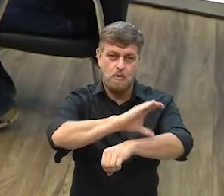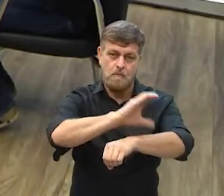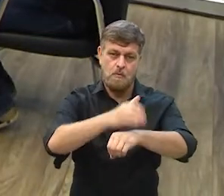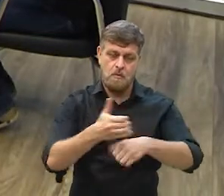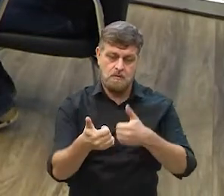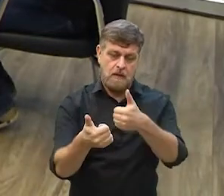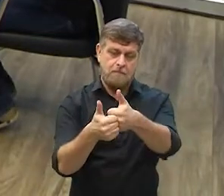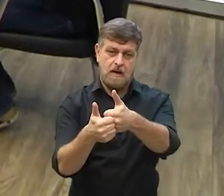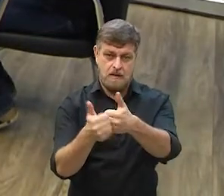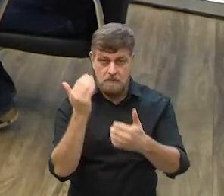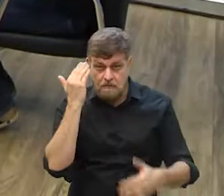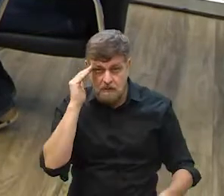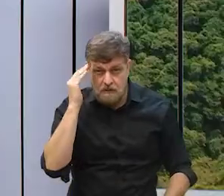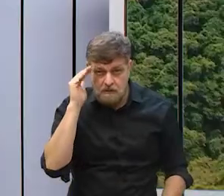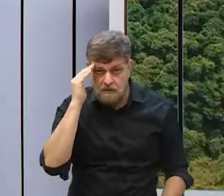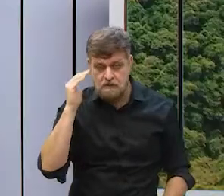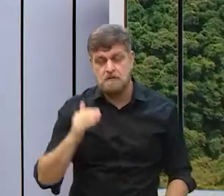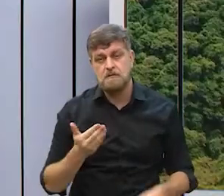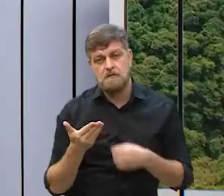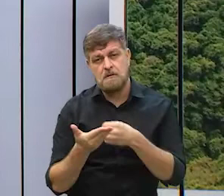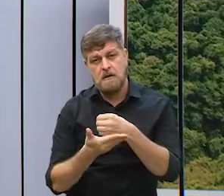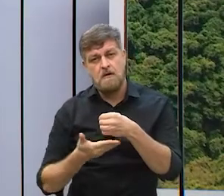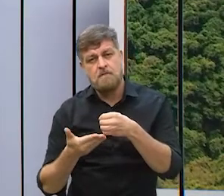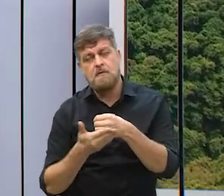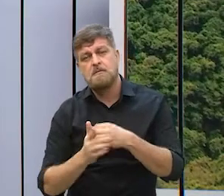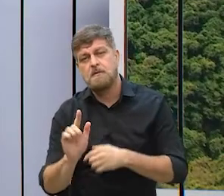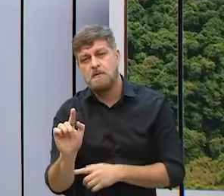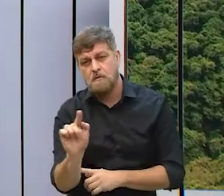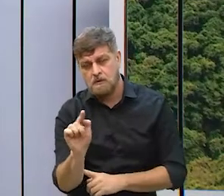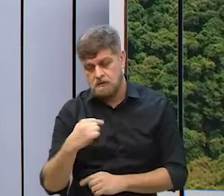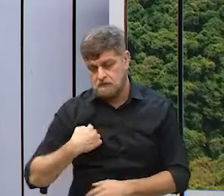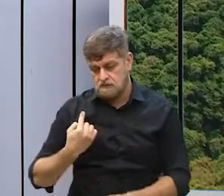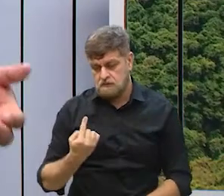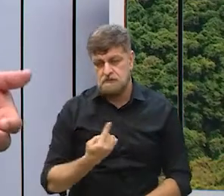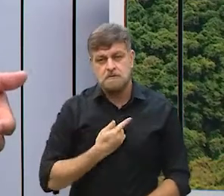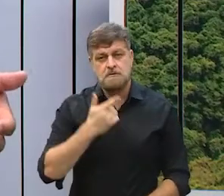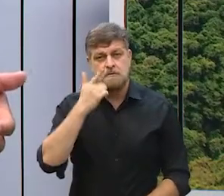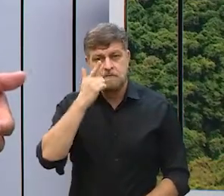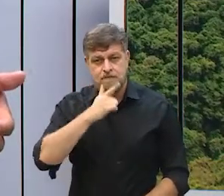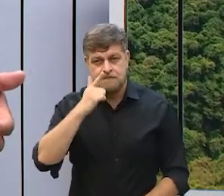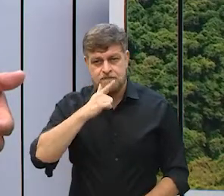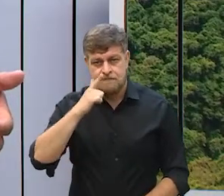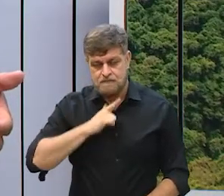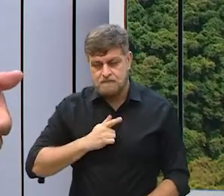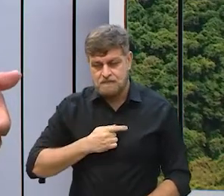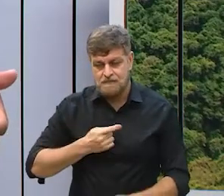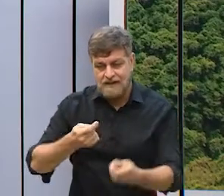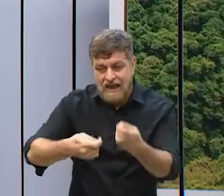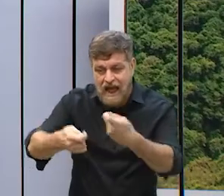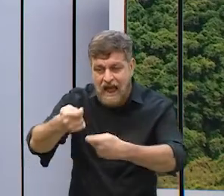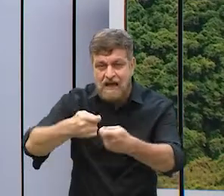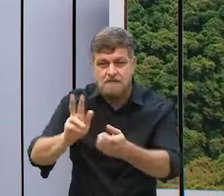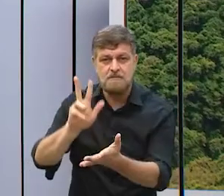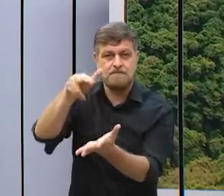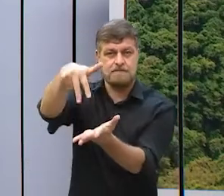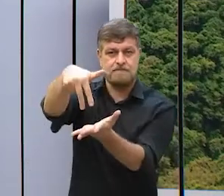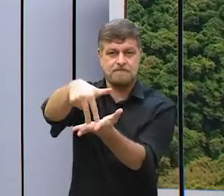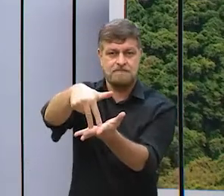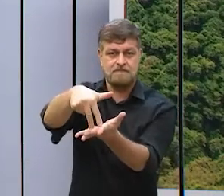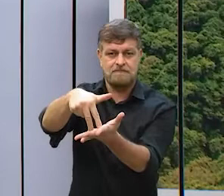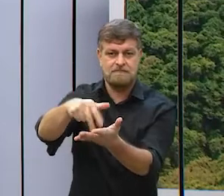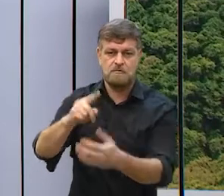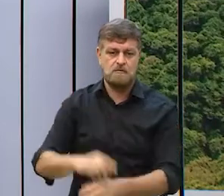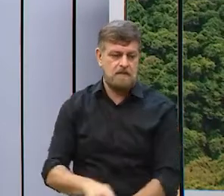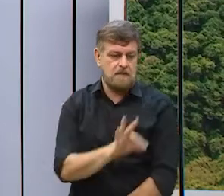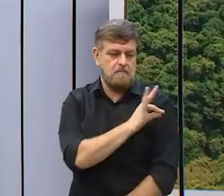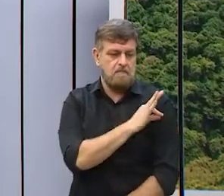Então, é fundamental que a gente busque, de fato, essa autonomia administrativa. Não precisa desvincular. Eu não